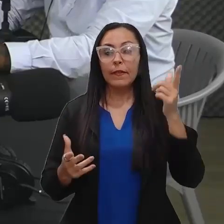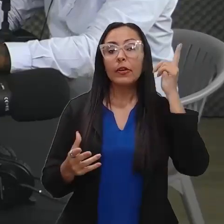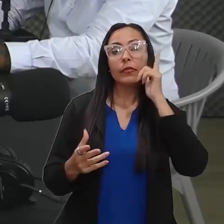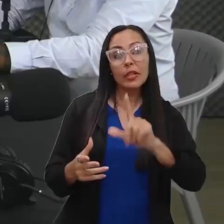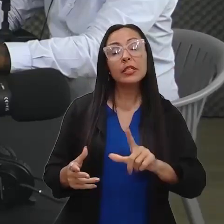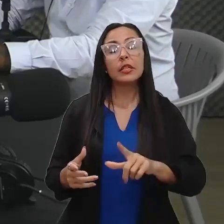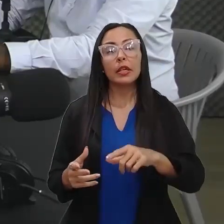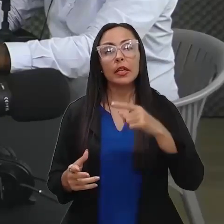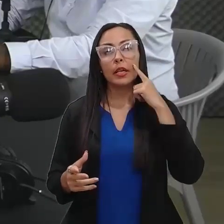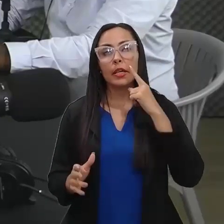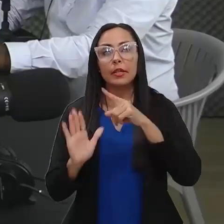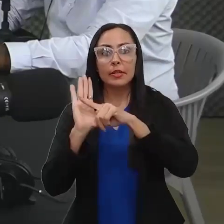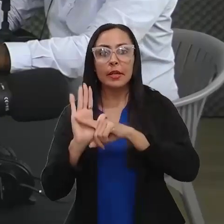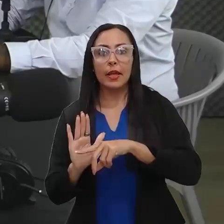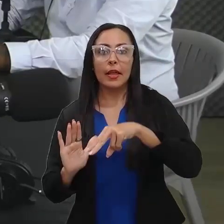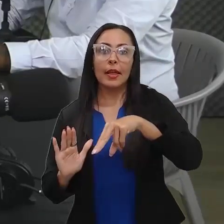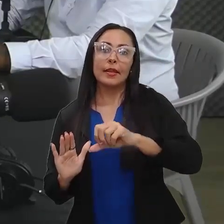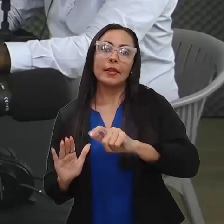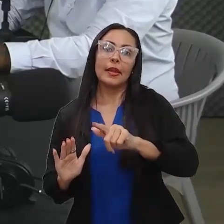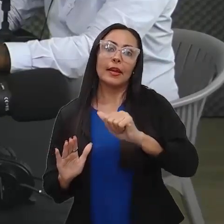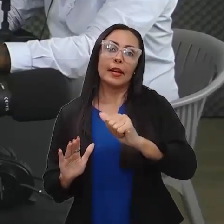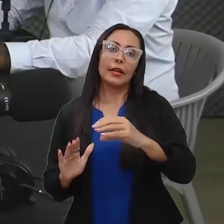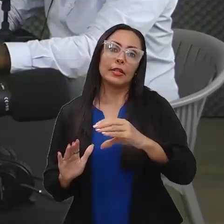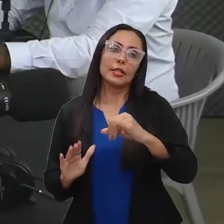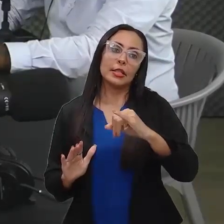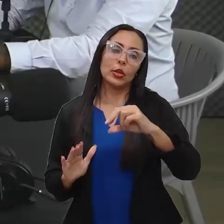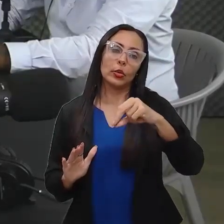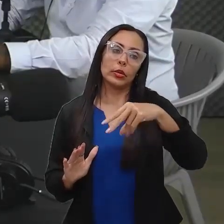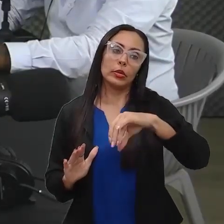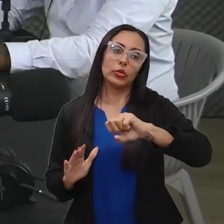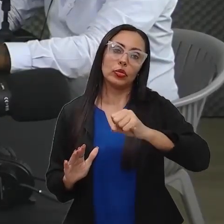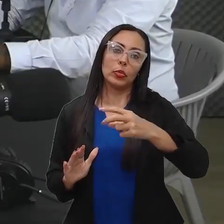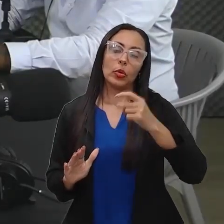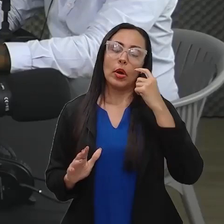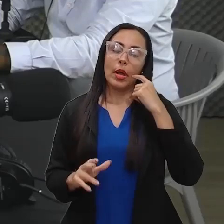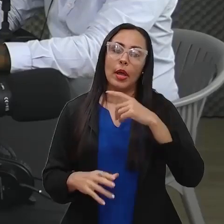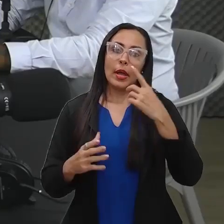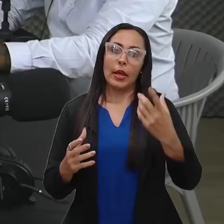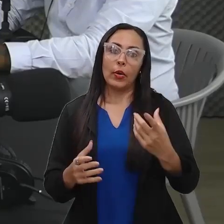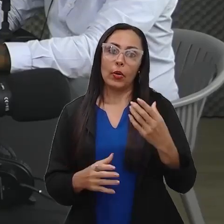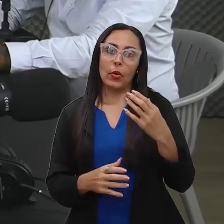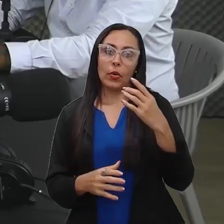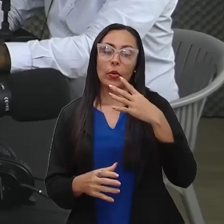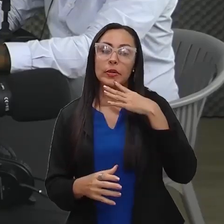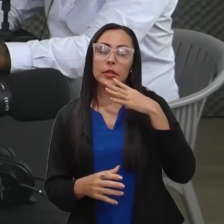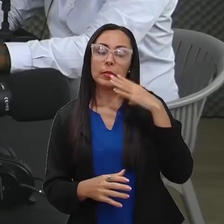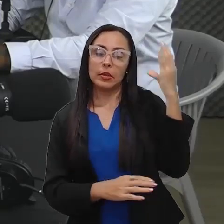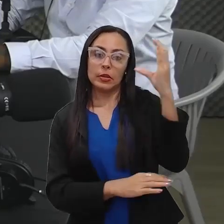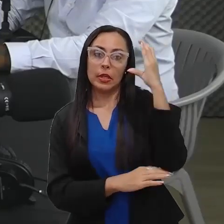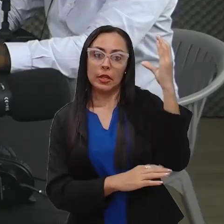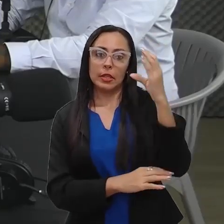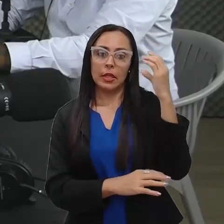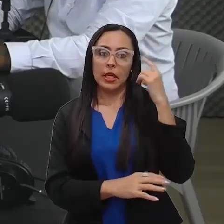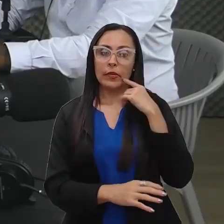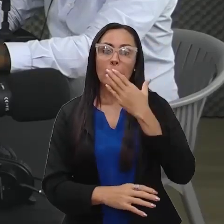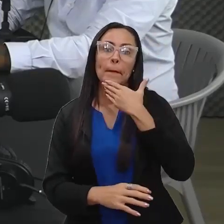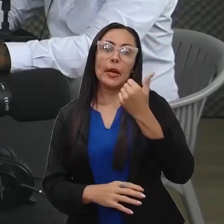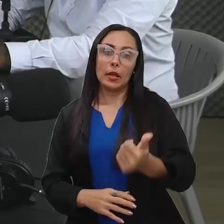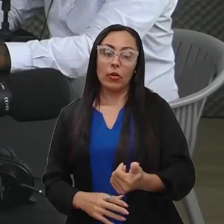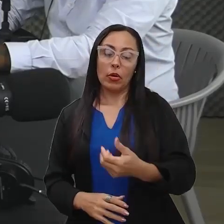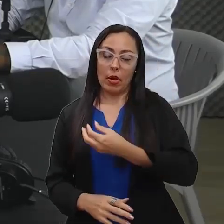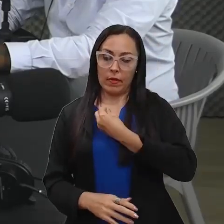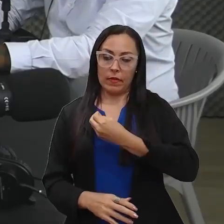esse negacionismo? É o conhecimento científico responsável pela transformação social que melhore a vida das